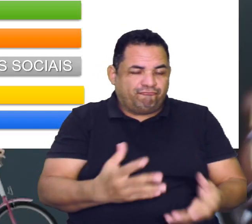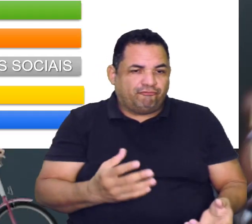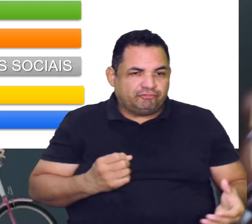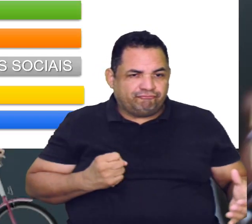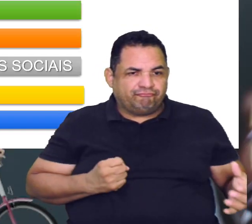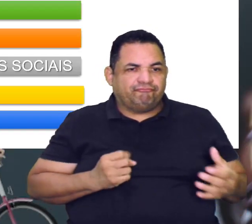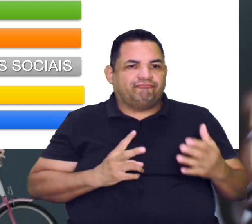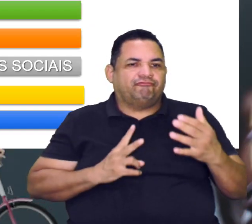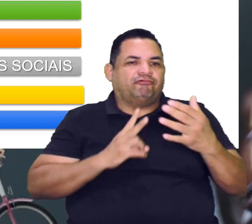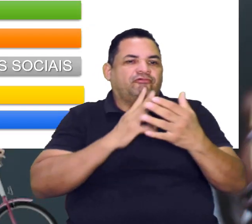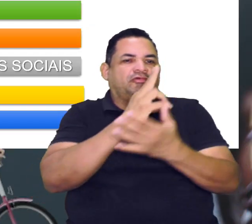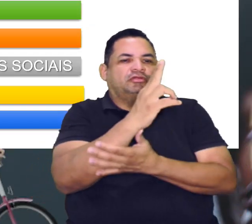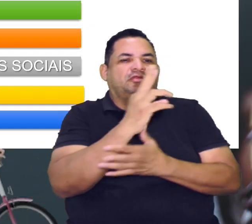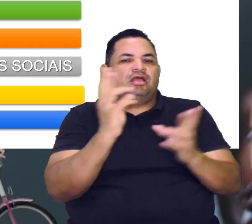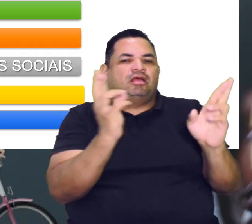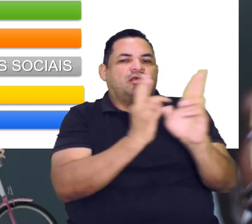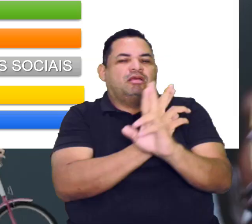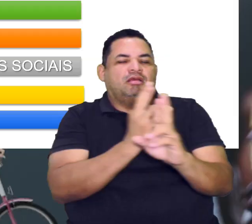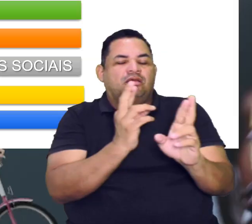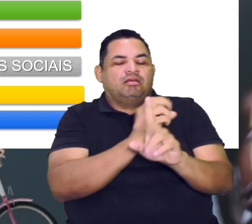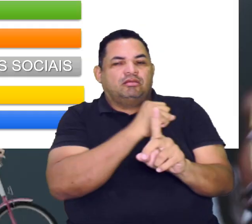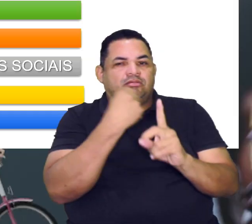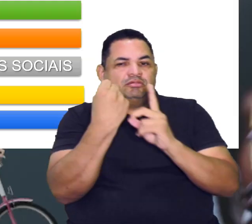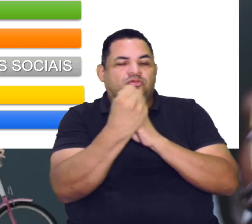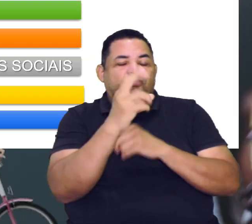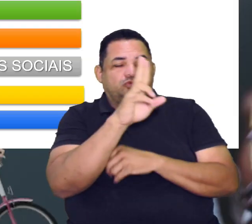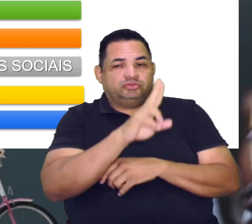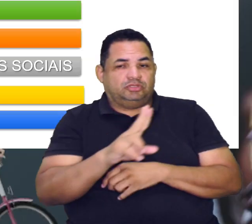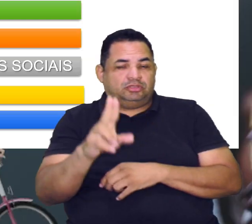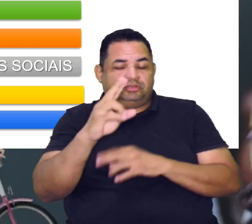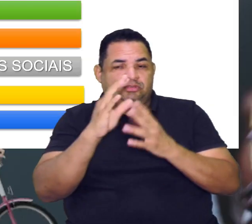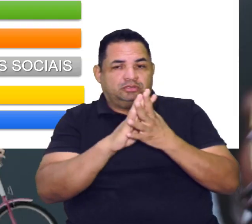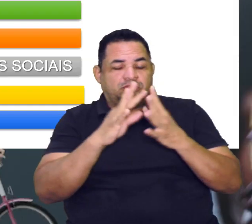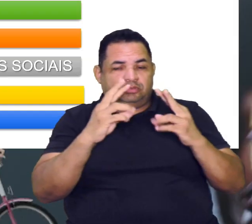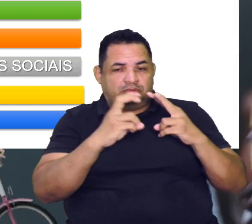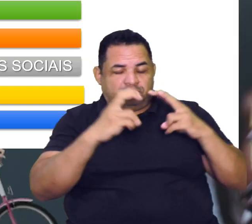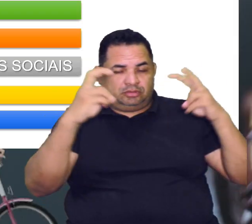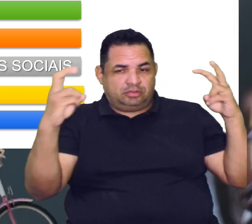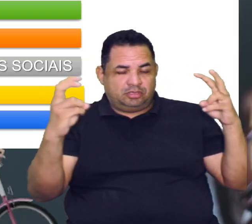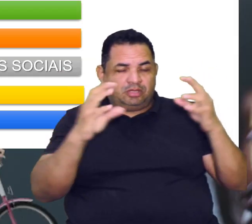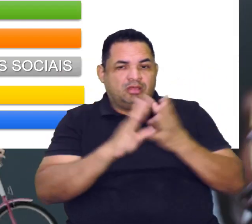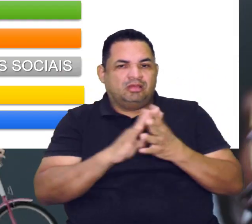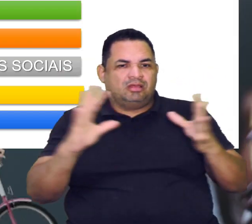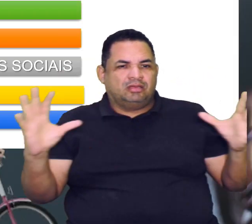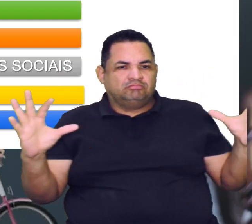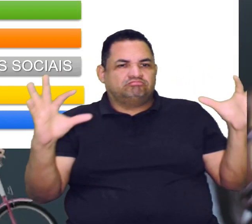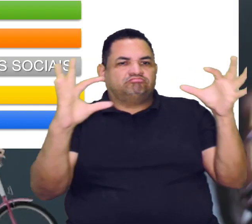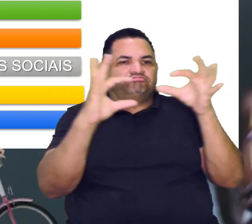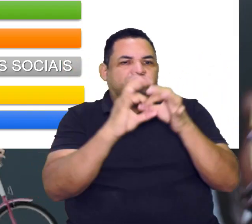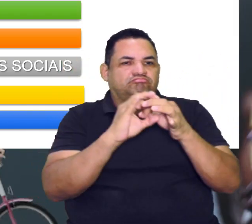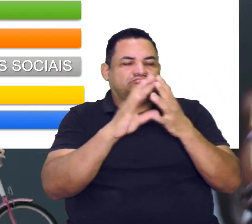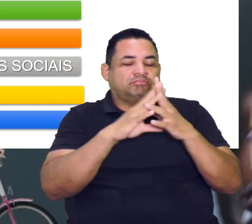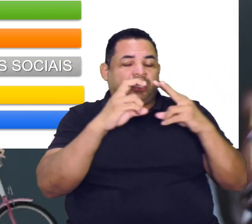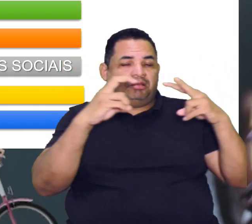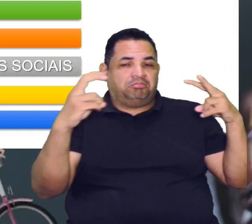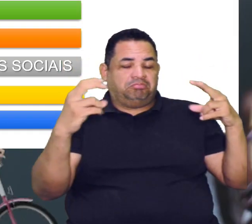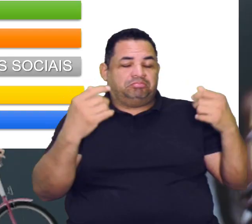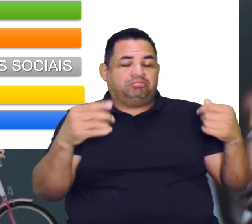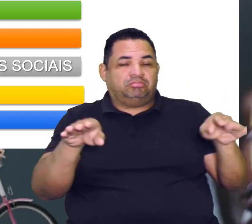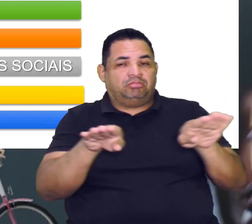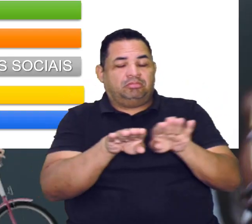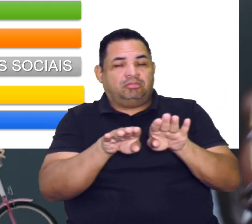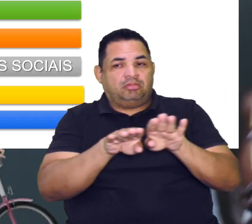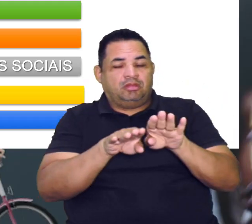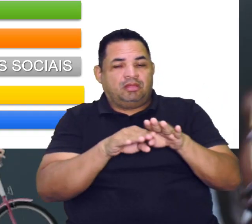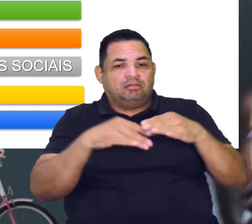relações sociais por meio da tecnologia também. Aumento aí essa conexão digital. E